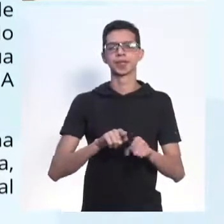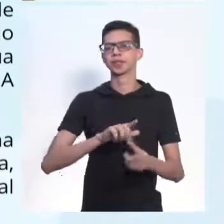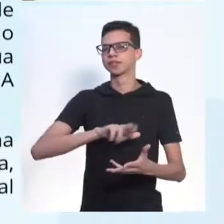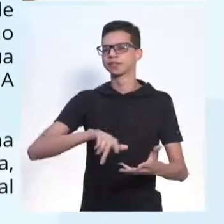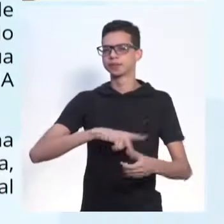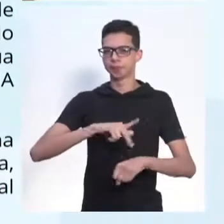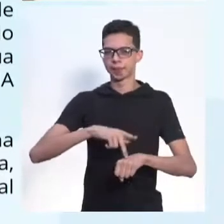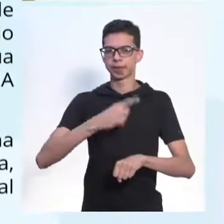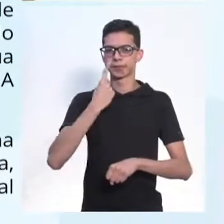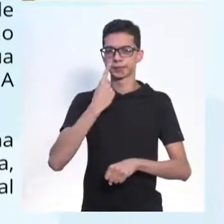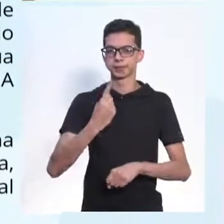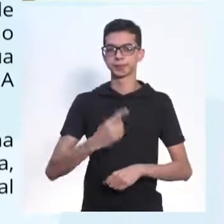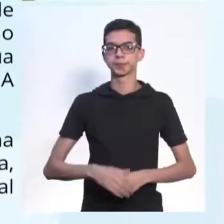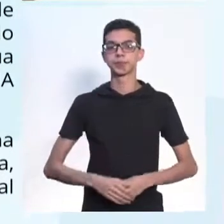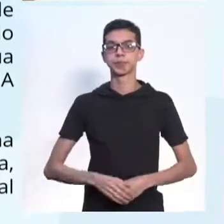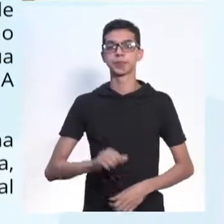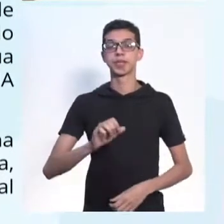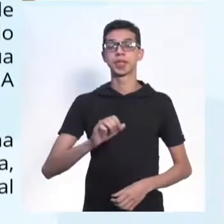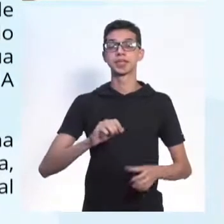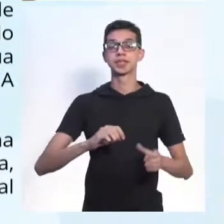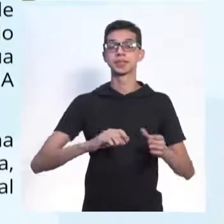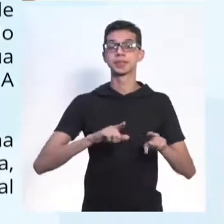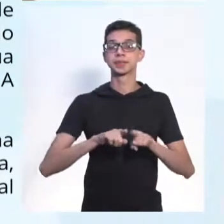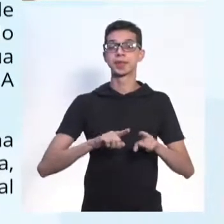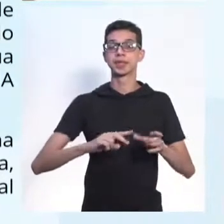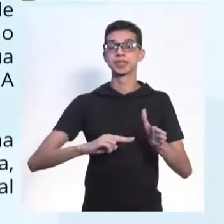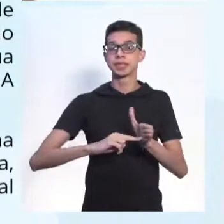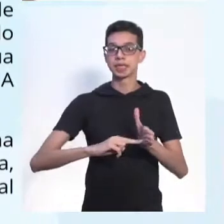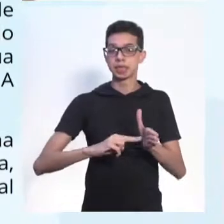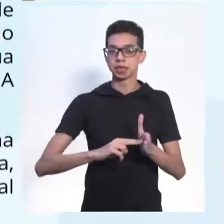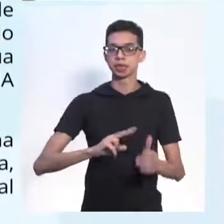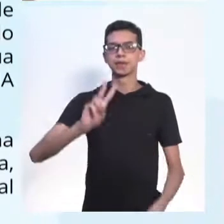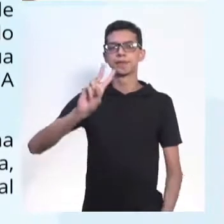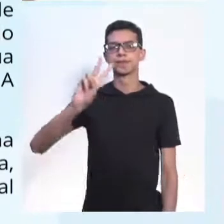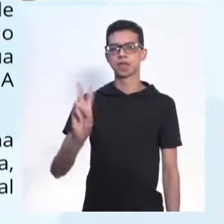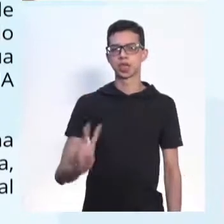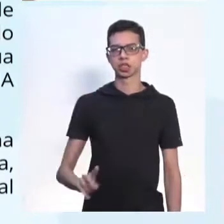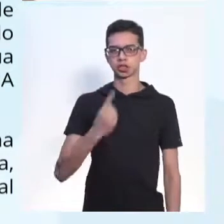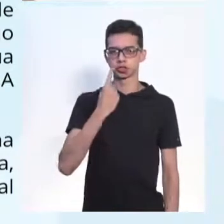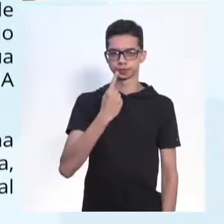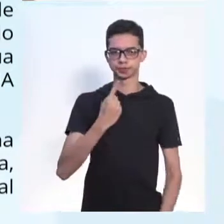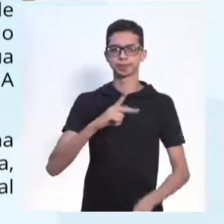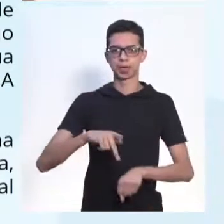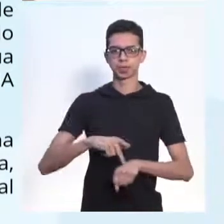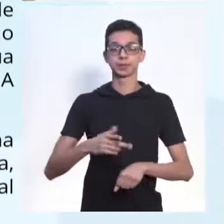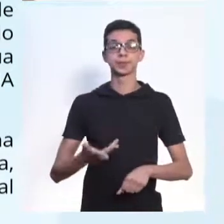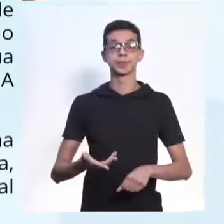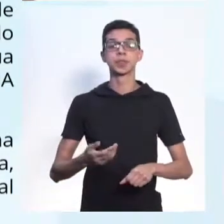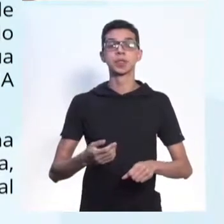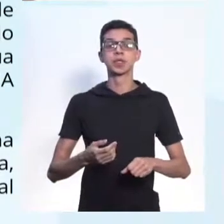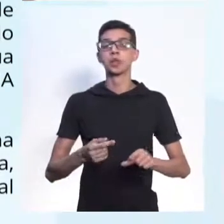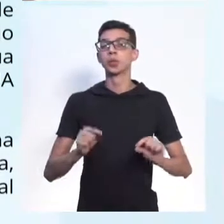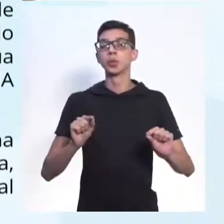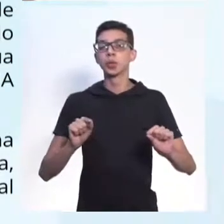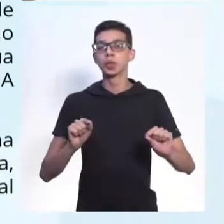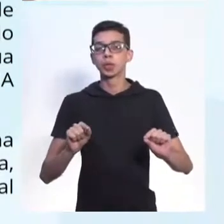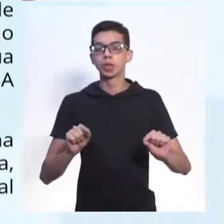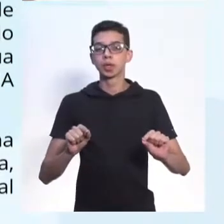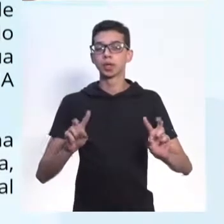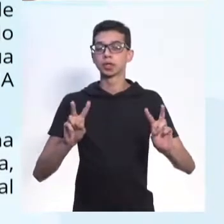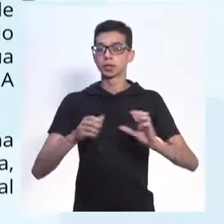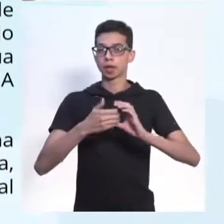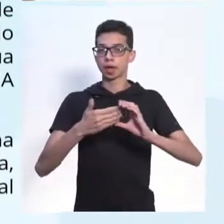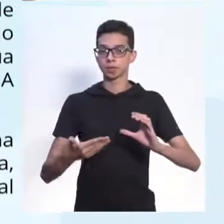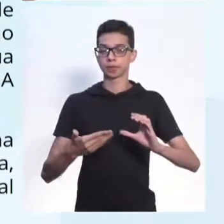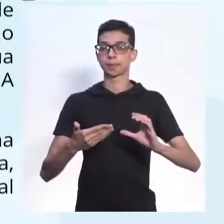bipartidário caracteriza-se pela exigência pela existência de dois grupos predominantes na que alterna o